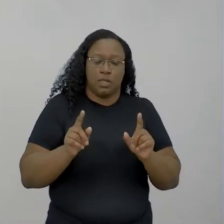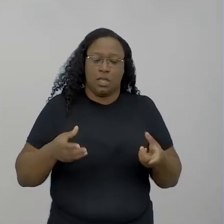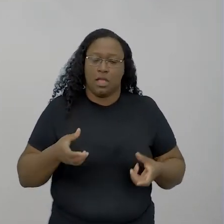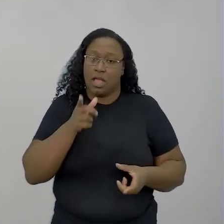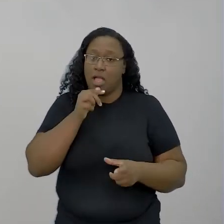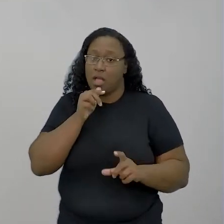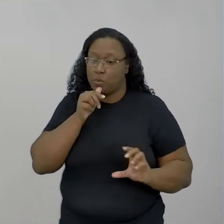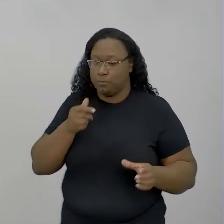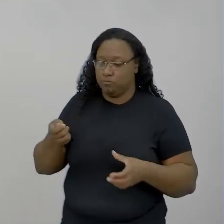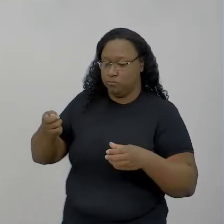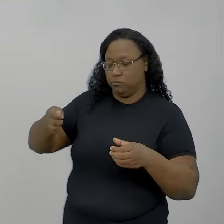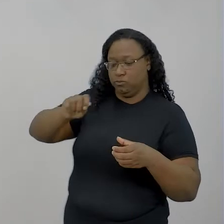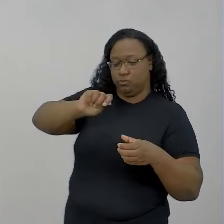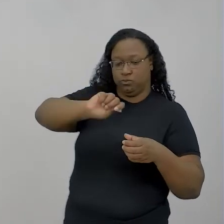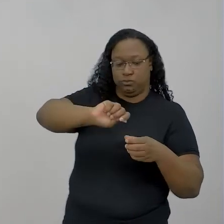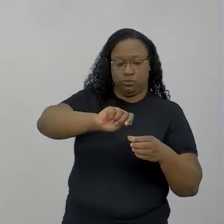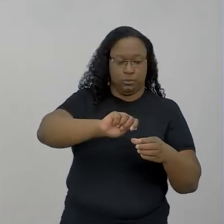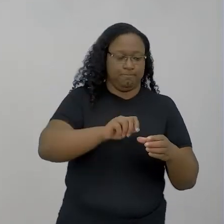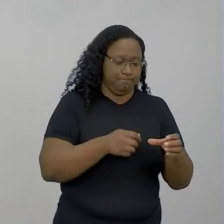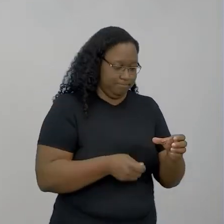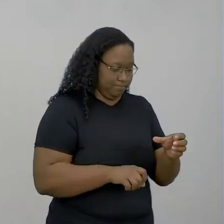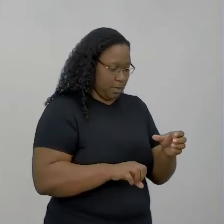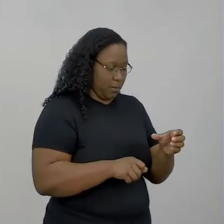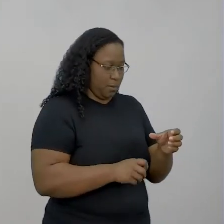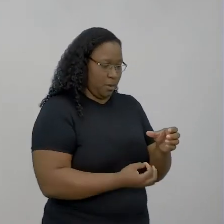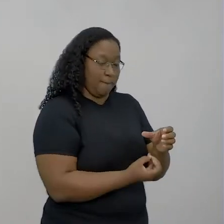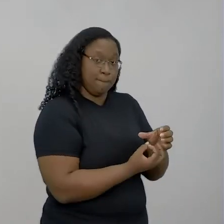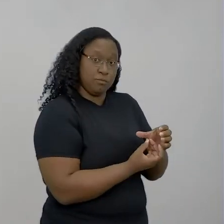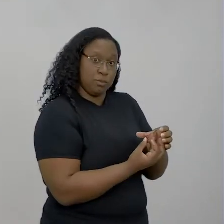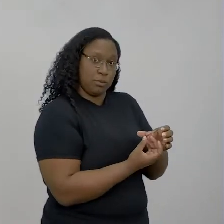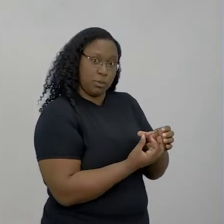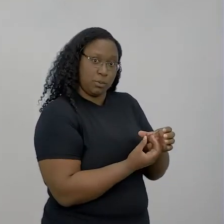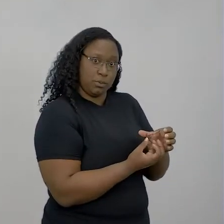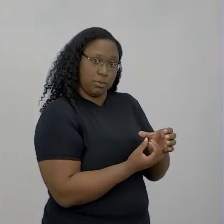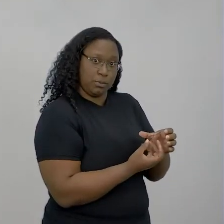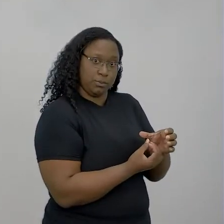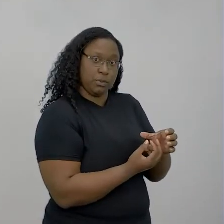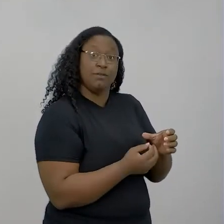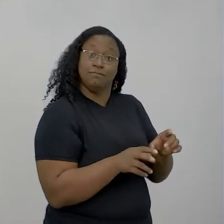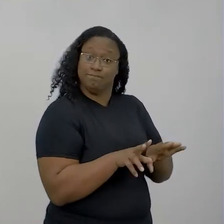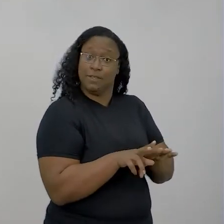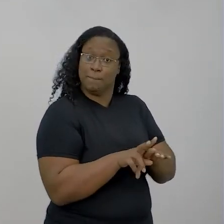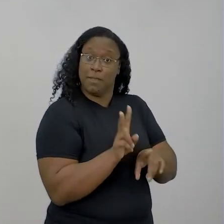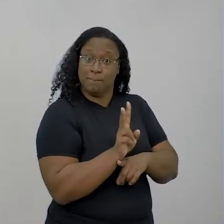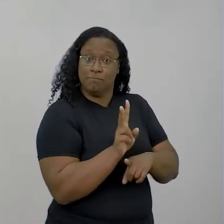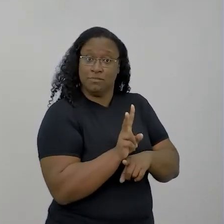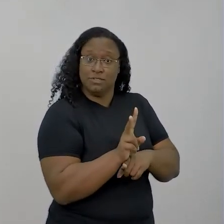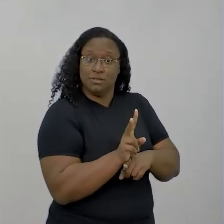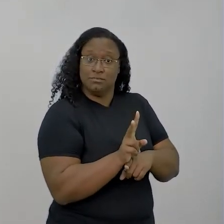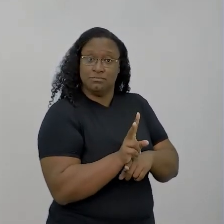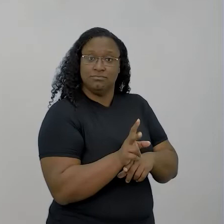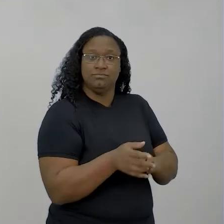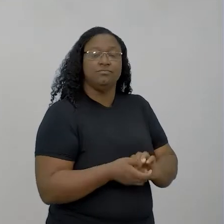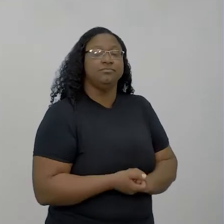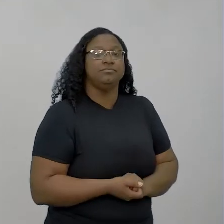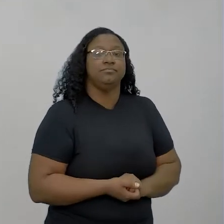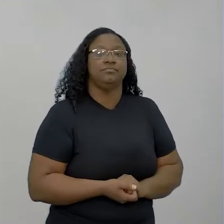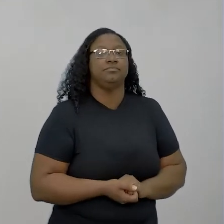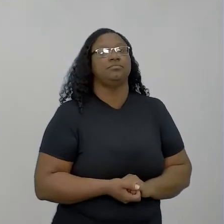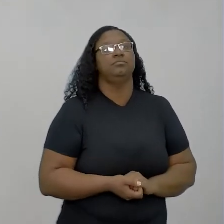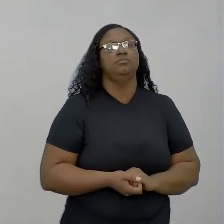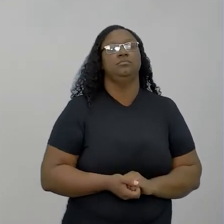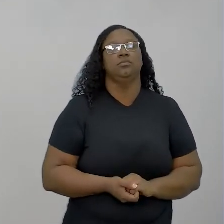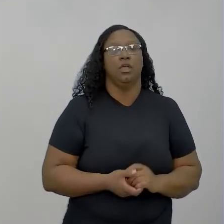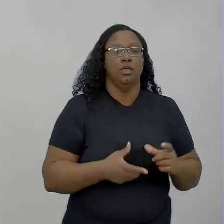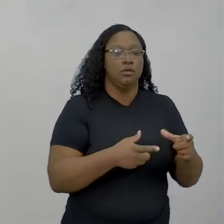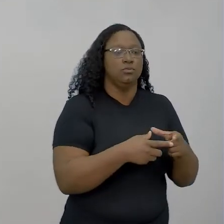antes de consumir é uma medida de prevenção. Então, se você vive também numa região onde tem uma grande incidência